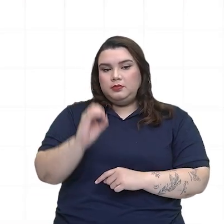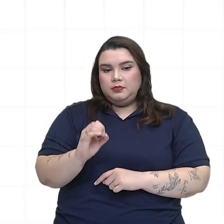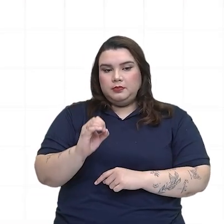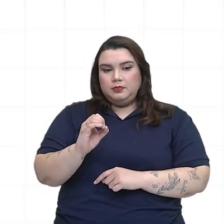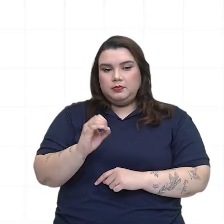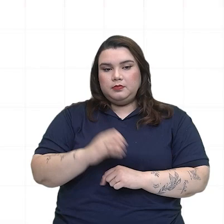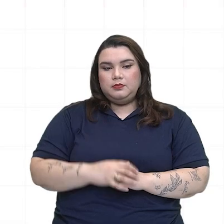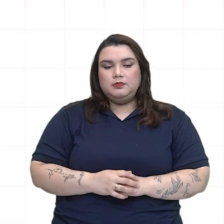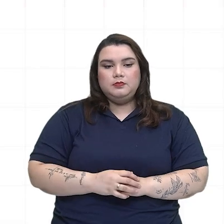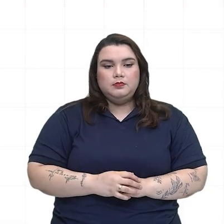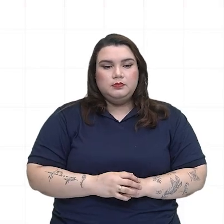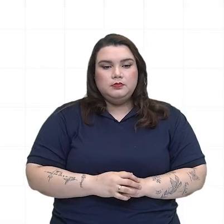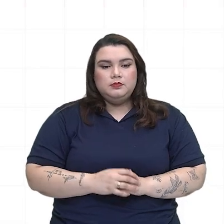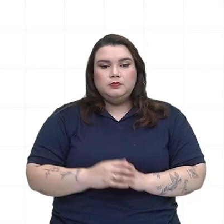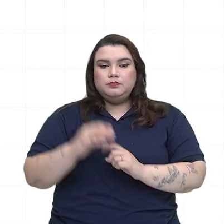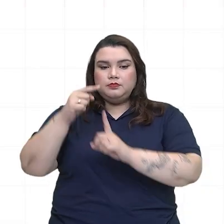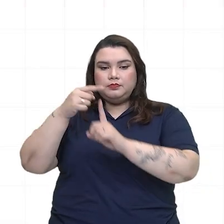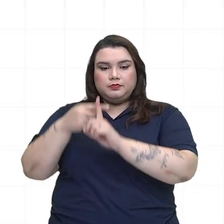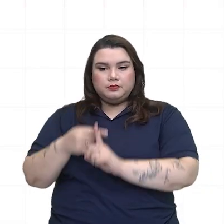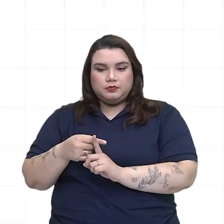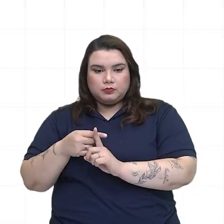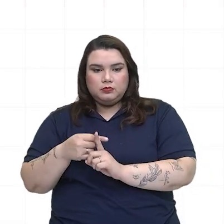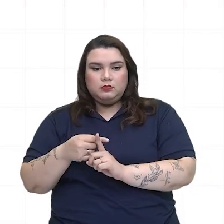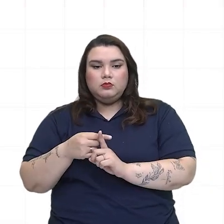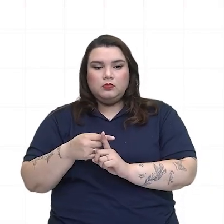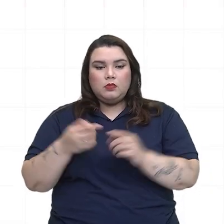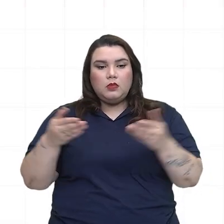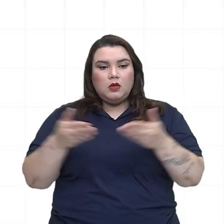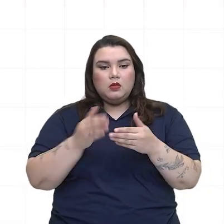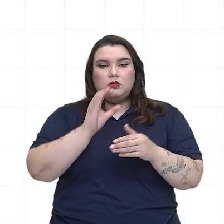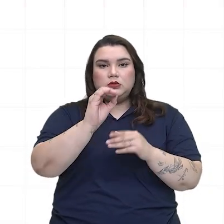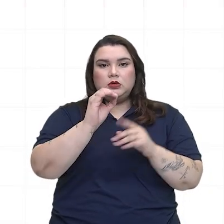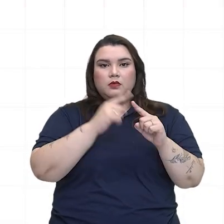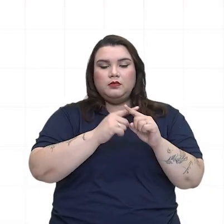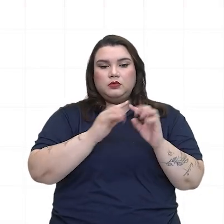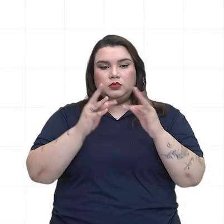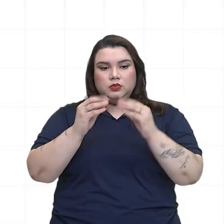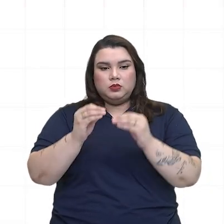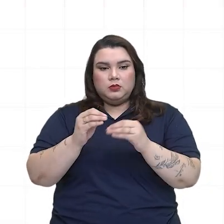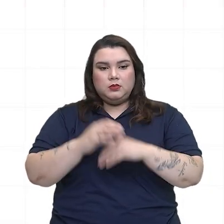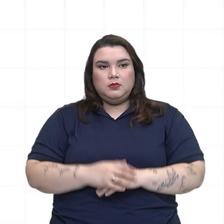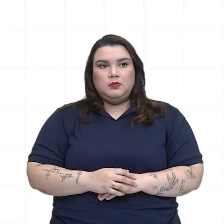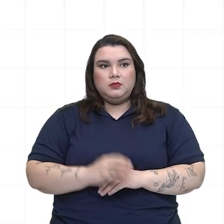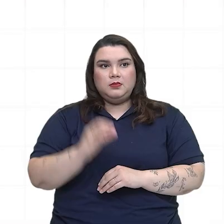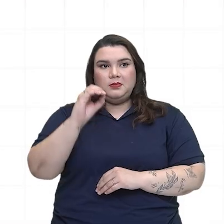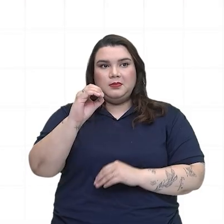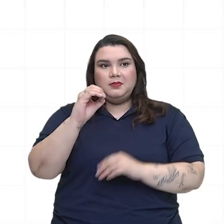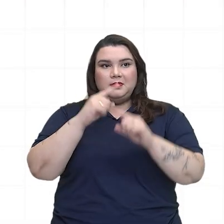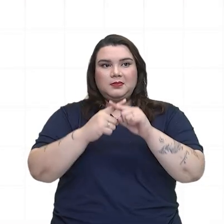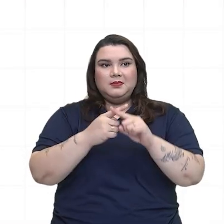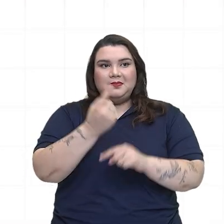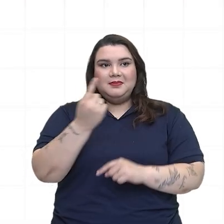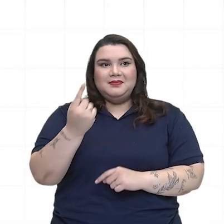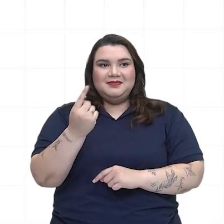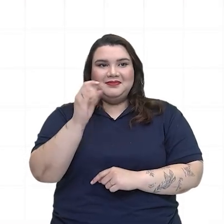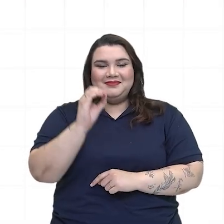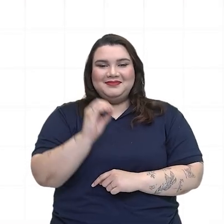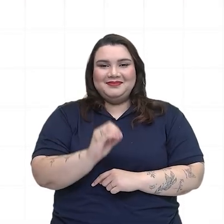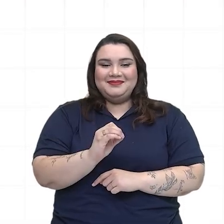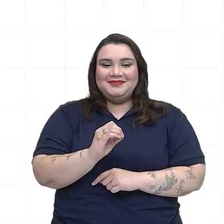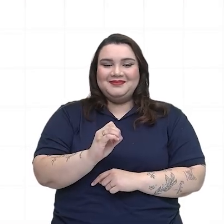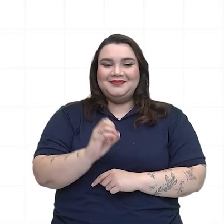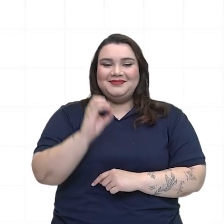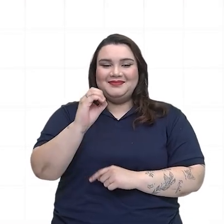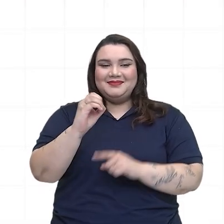0. Agora, a gente multiplica o 0 por todos os valores. 0 vezes 1, 0. 0